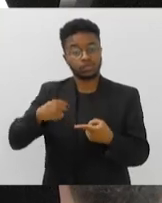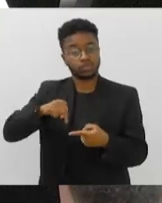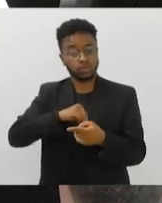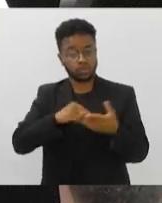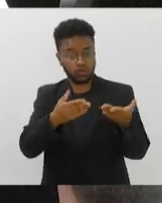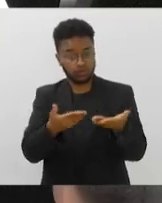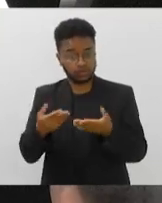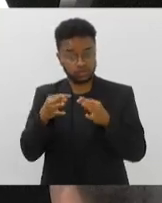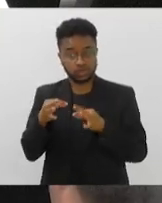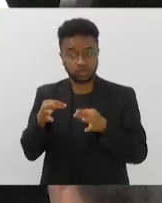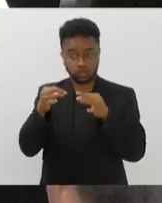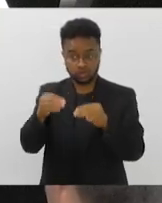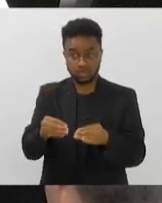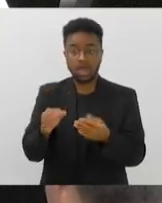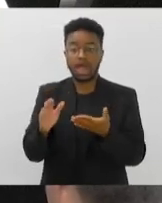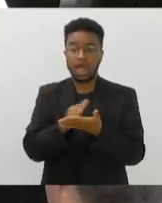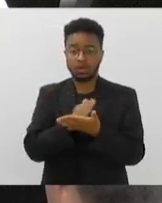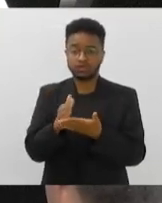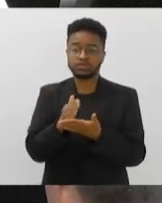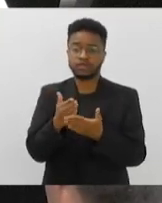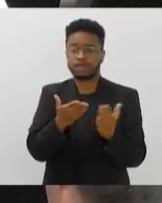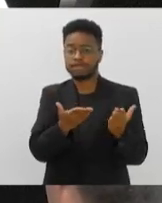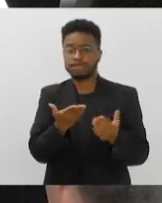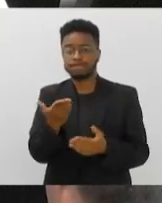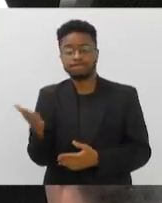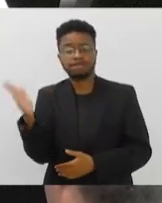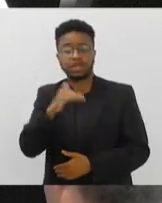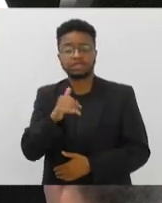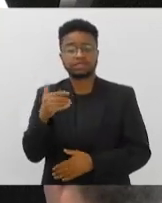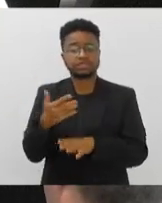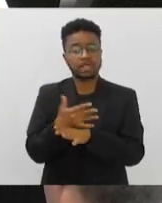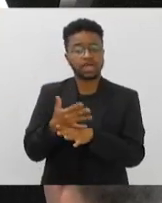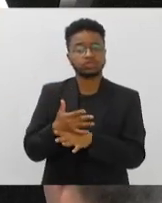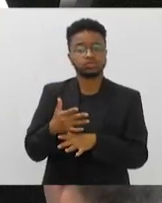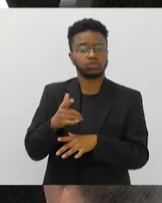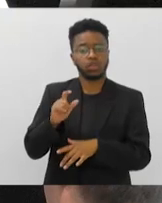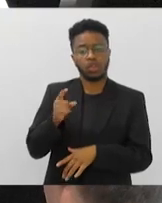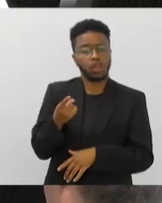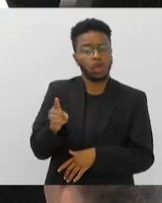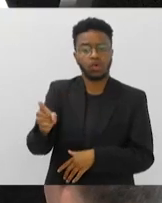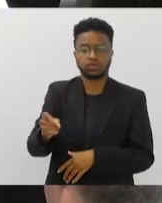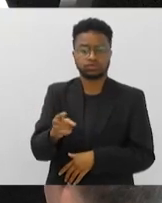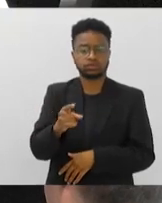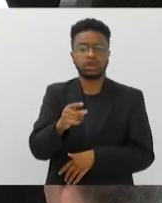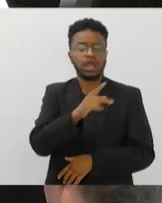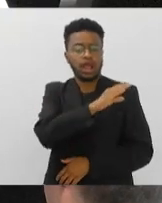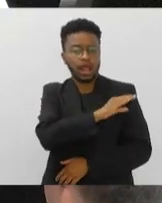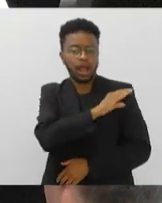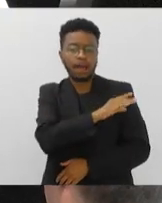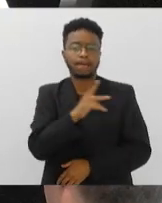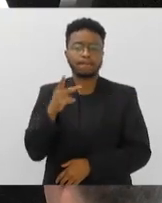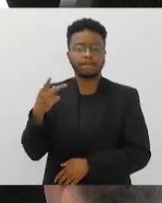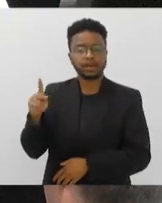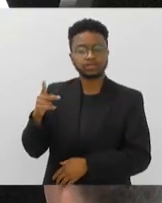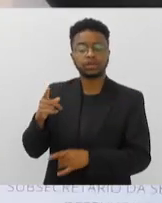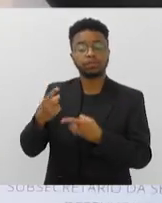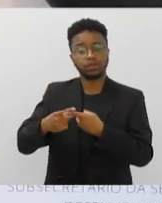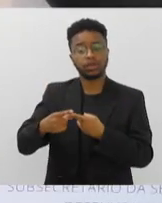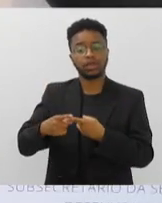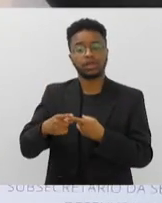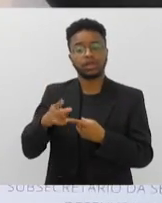estão aqui saíram de longe de Campo onde Parati e Costa Verde porque querem